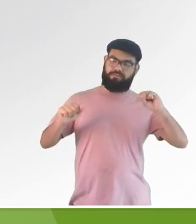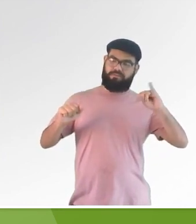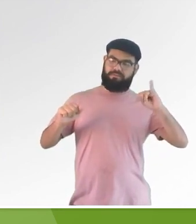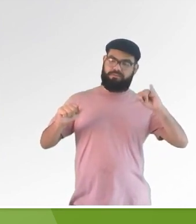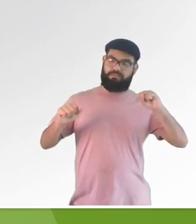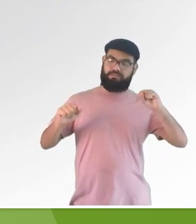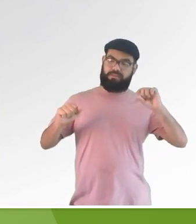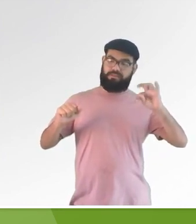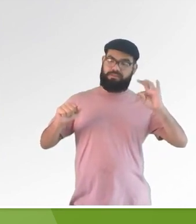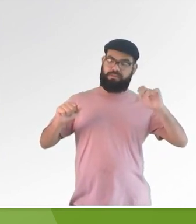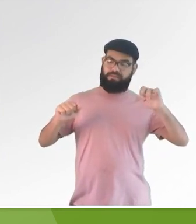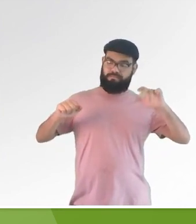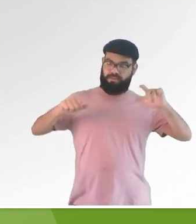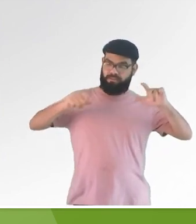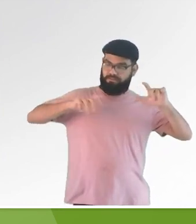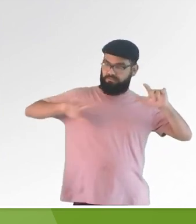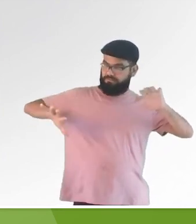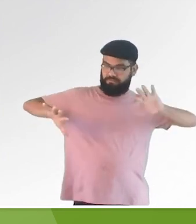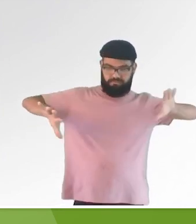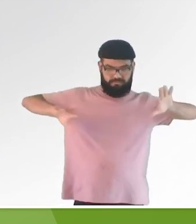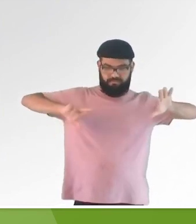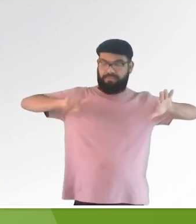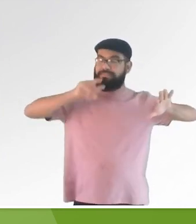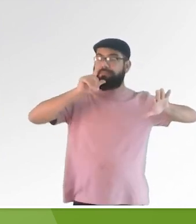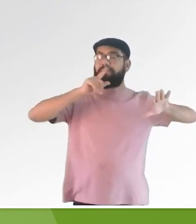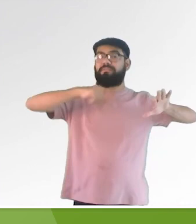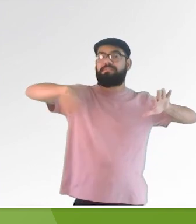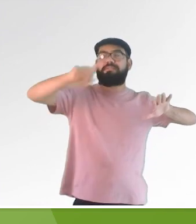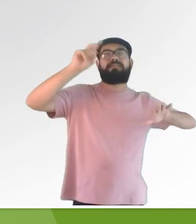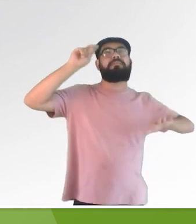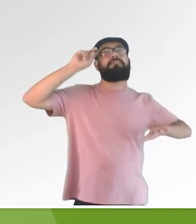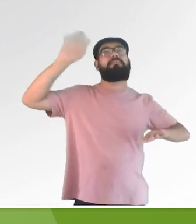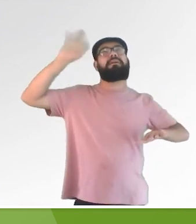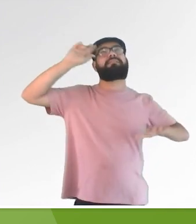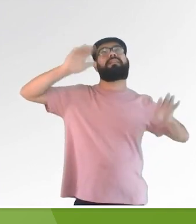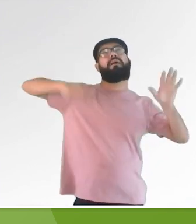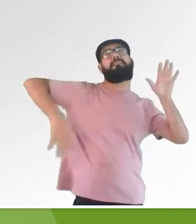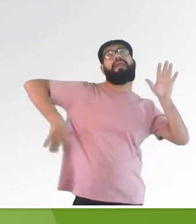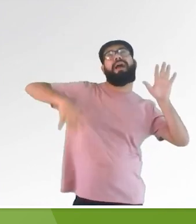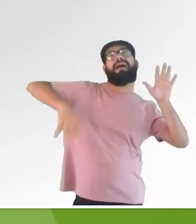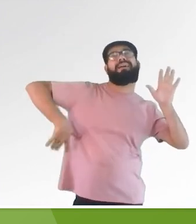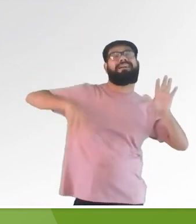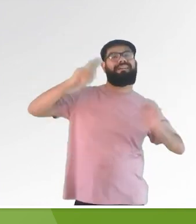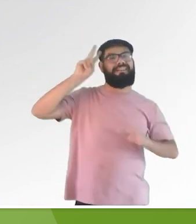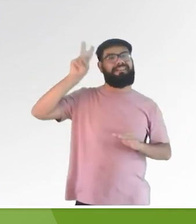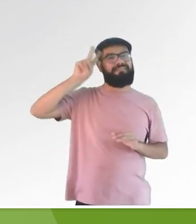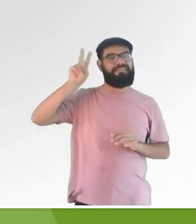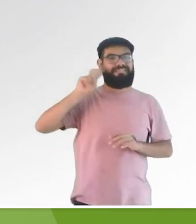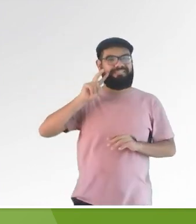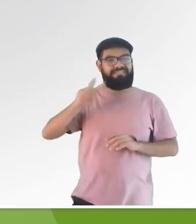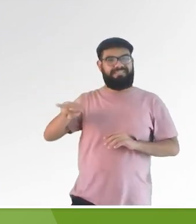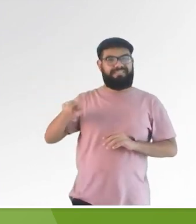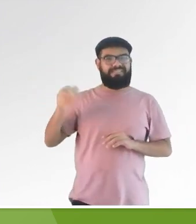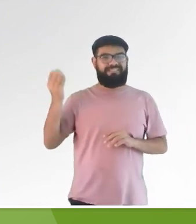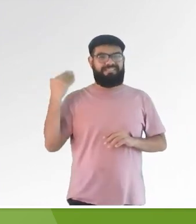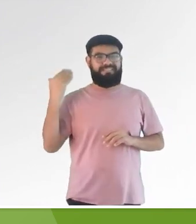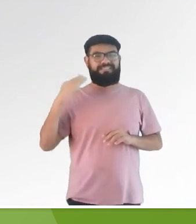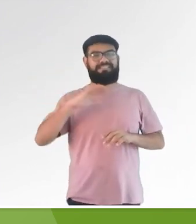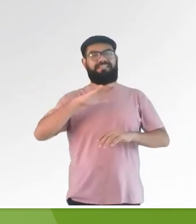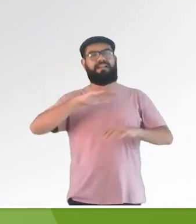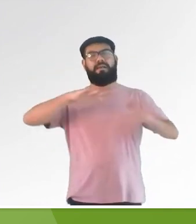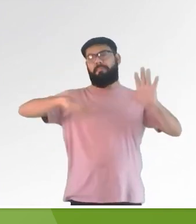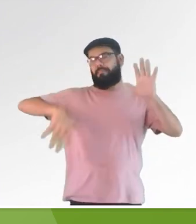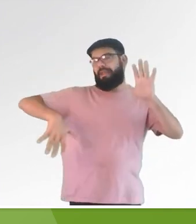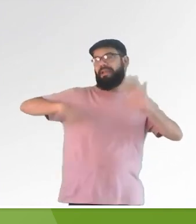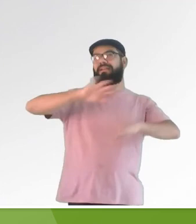praia, imagina o cenário de praia, né? Lembrando aquele que a gente viu lá, a praia e aquelas serras, né? A gente tem ali